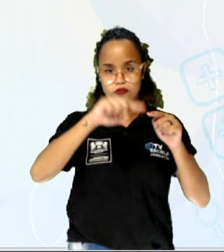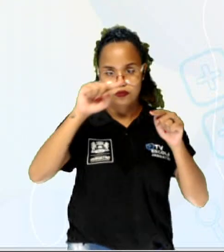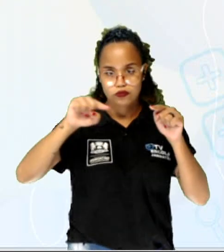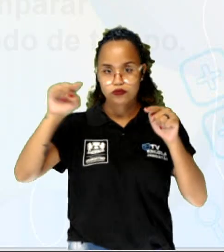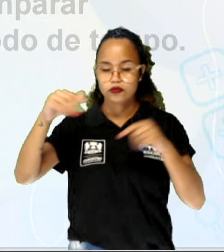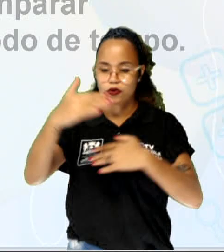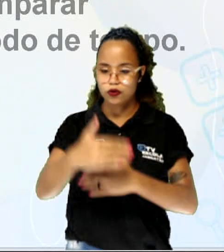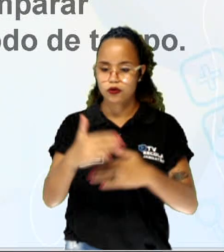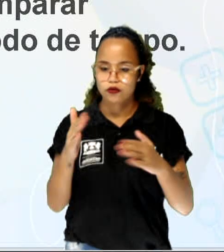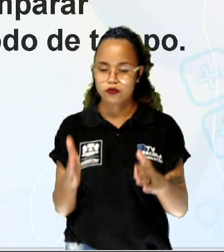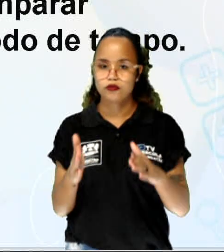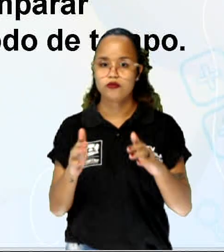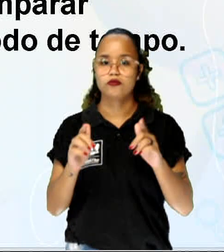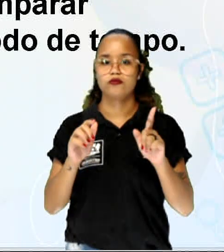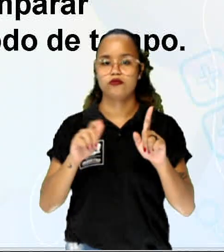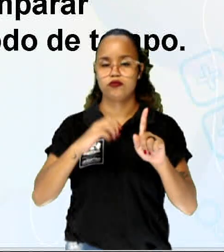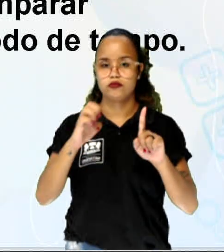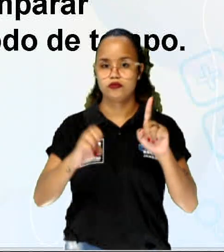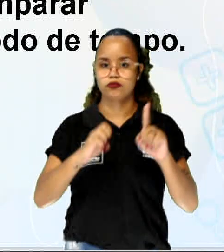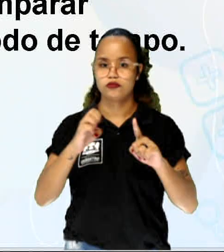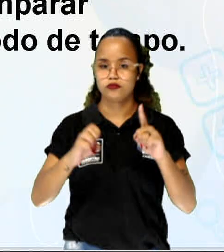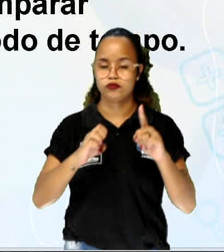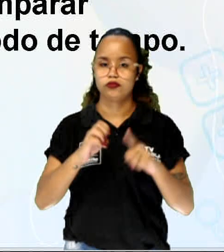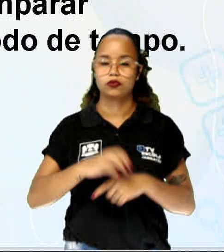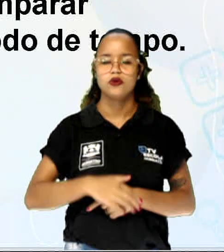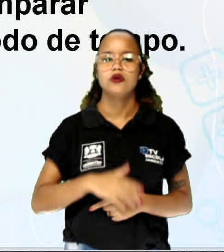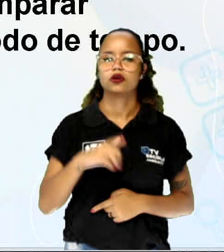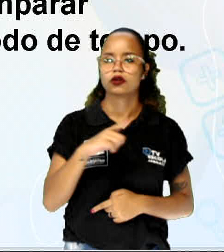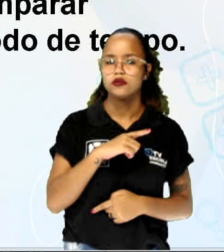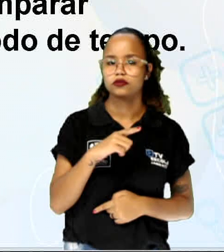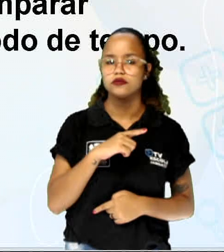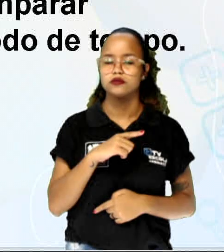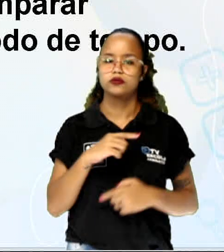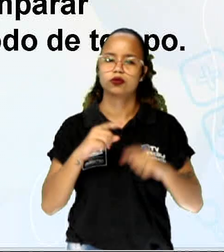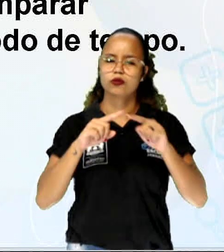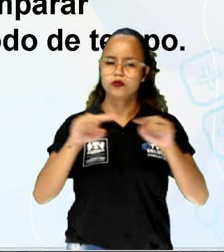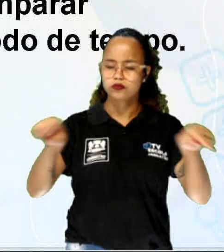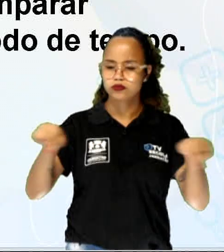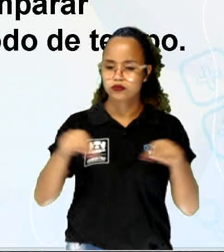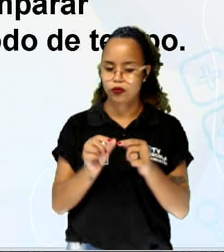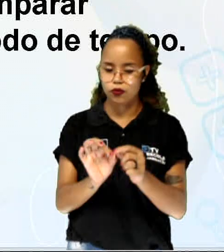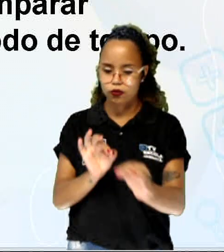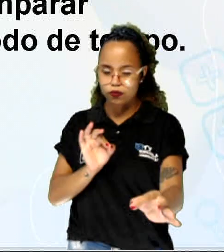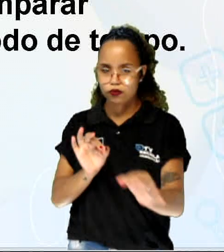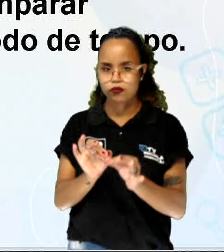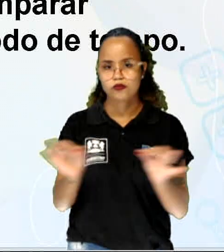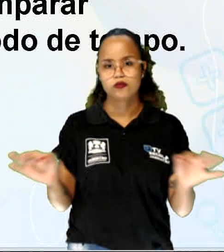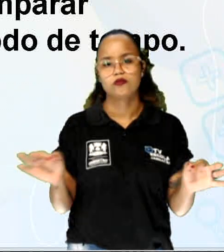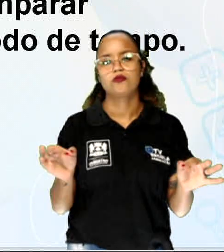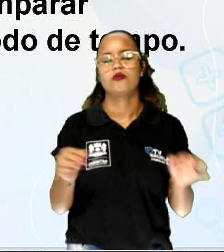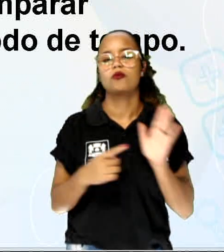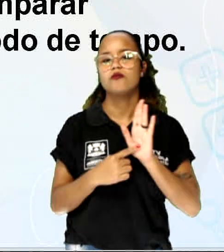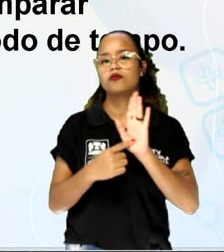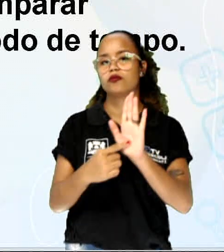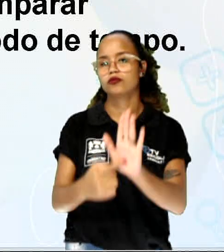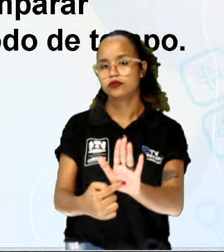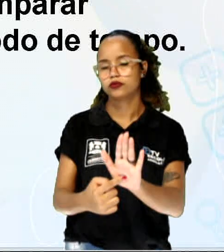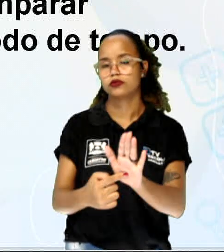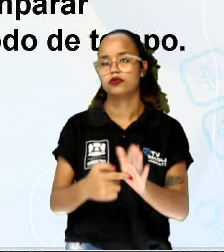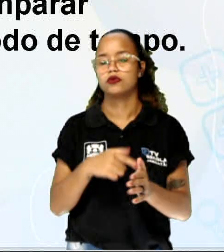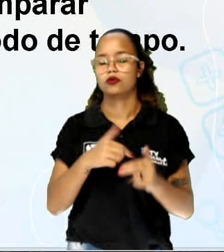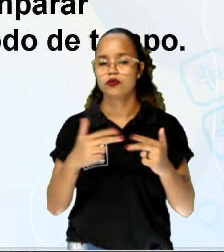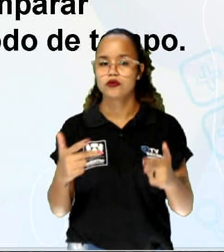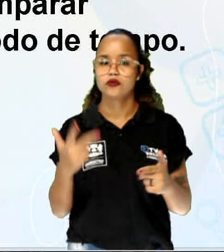geométricas. Eles servem para destacar a dimensão estática dos fenômenos, para indicar padrões e tendências,